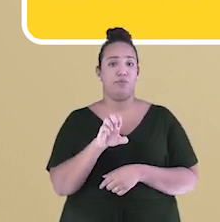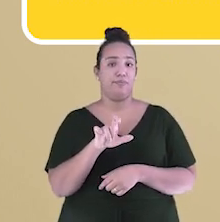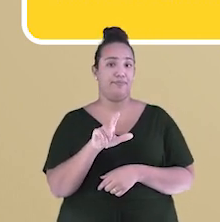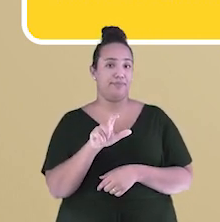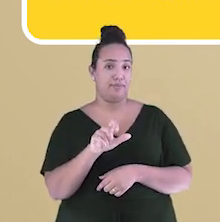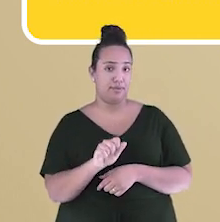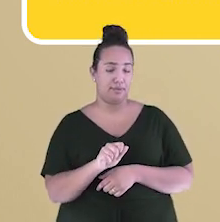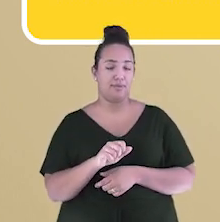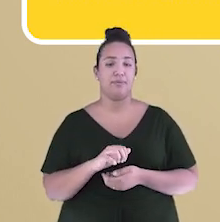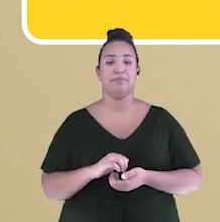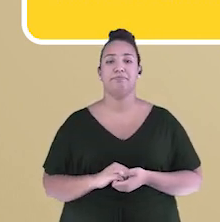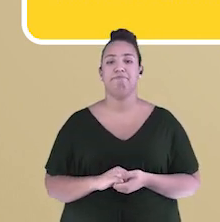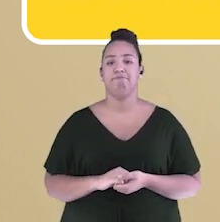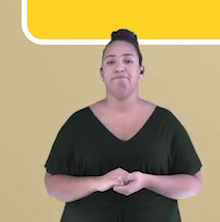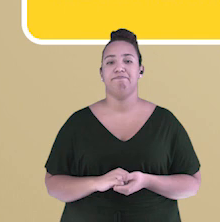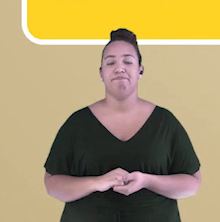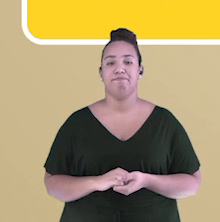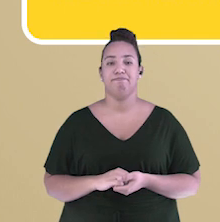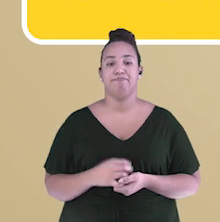frango e pé de frango.